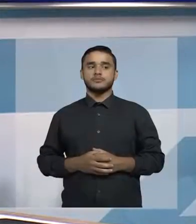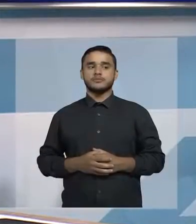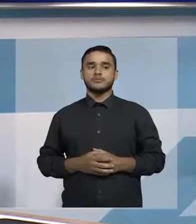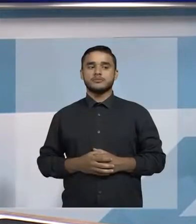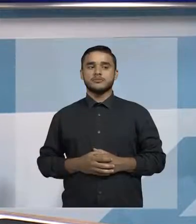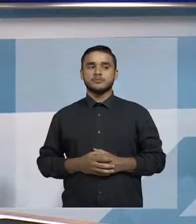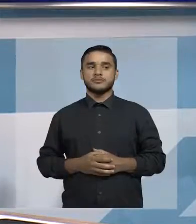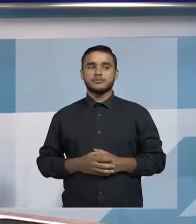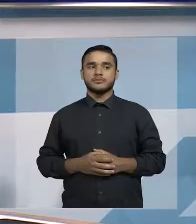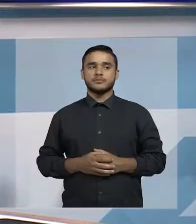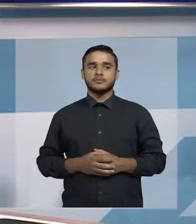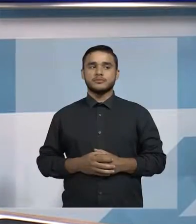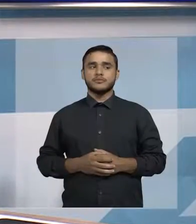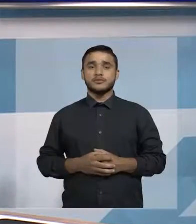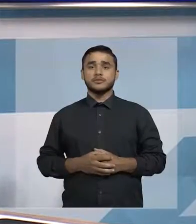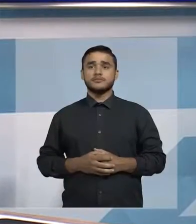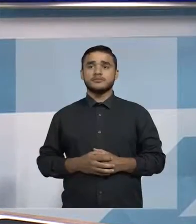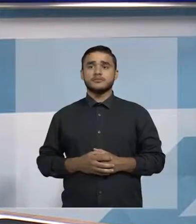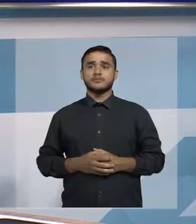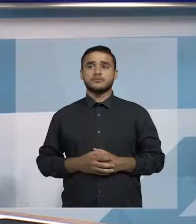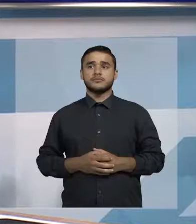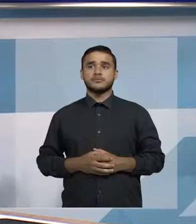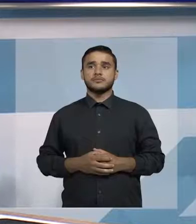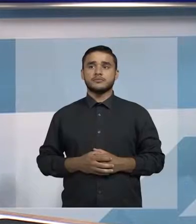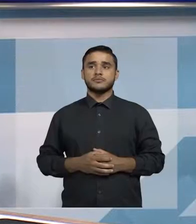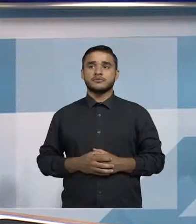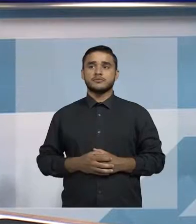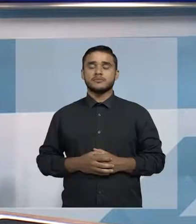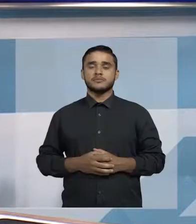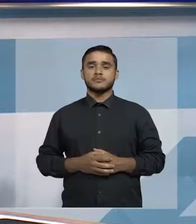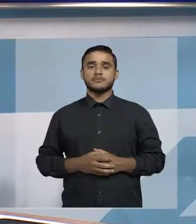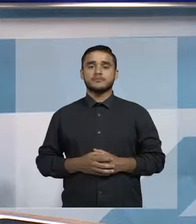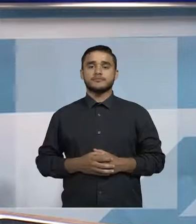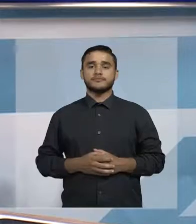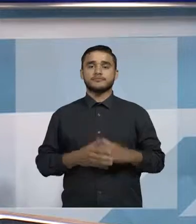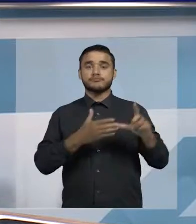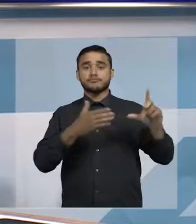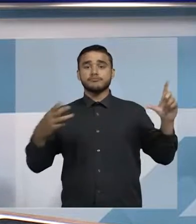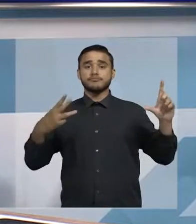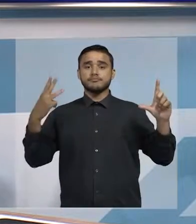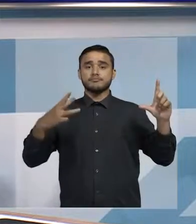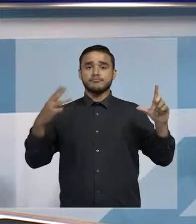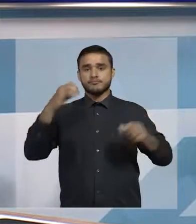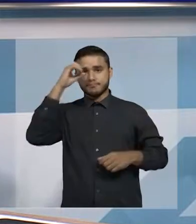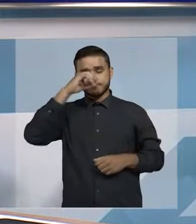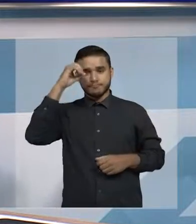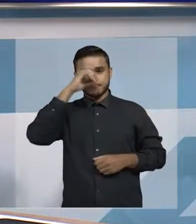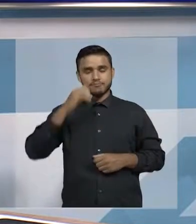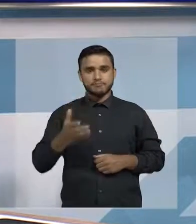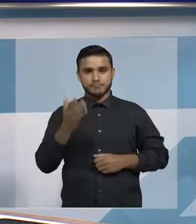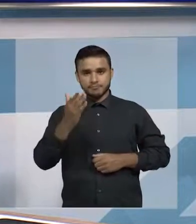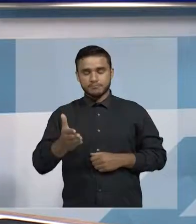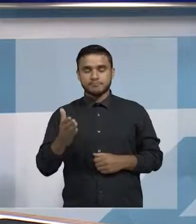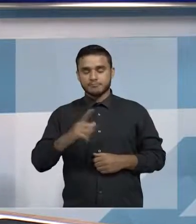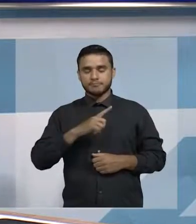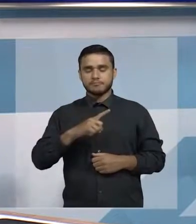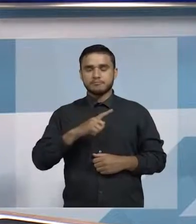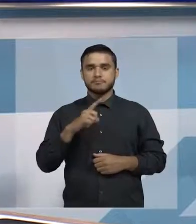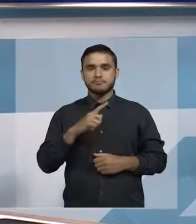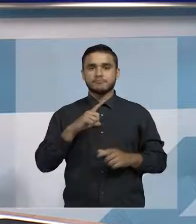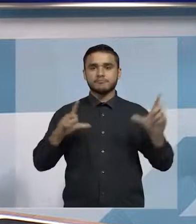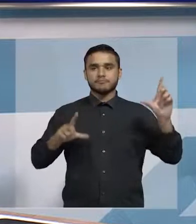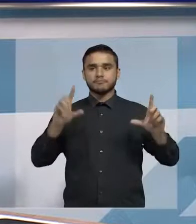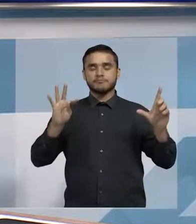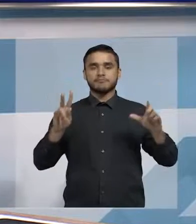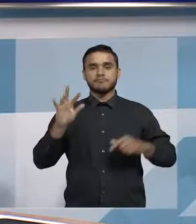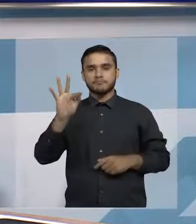Estamos de volta com o terceiro e último bloco do programa Observatório pela TV Fortaleza, canal 6 da Multiplay. Se você assinante está ligado nesse instante, nós estamos